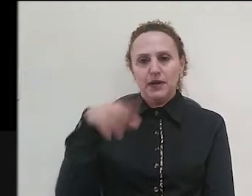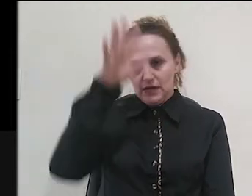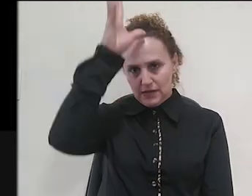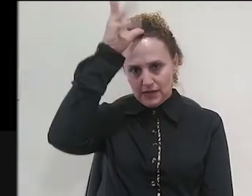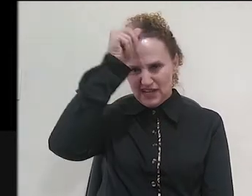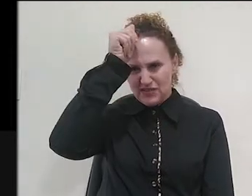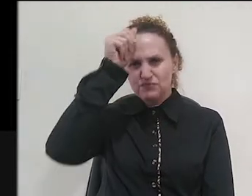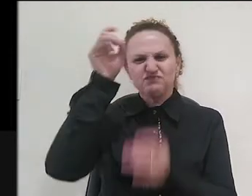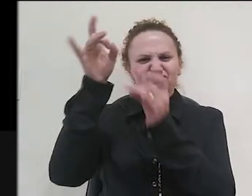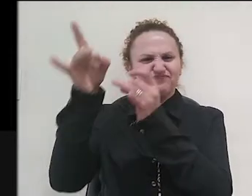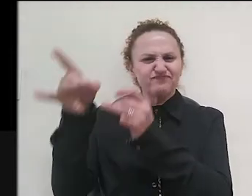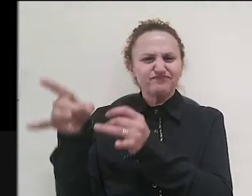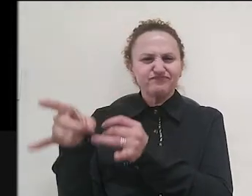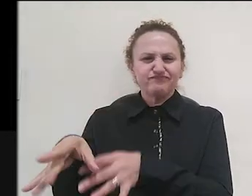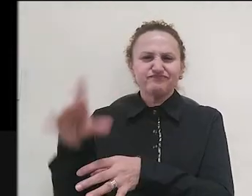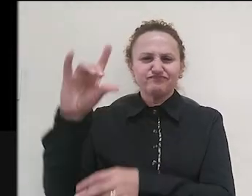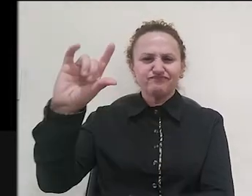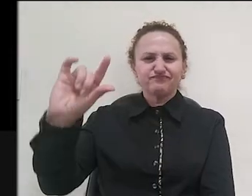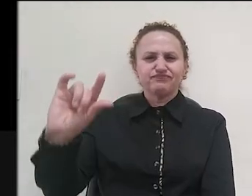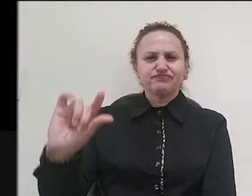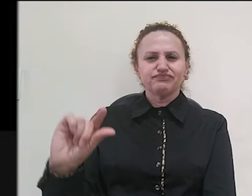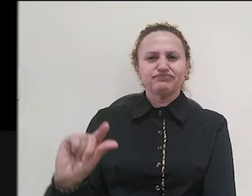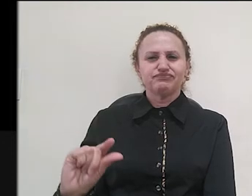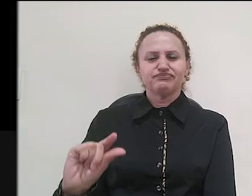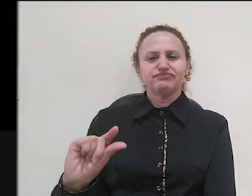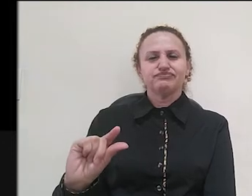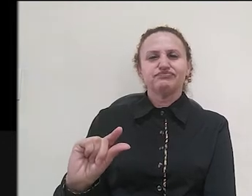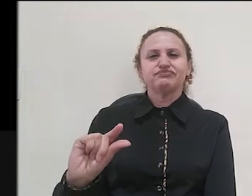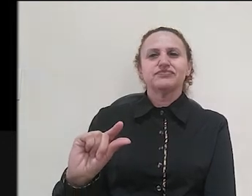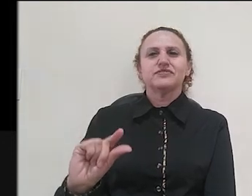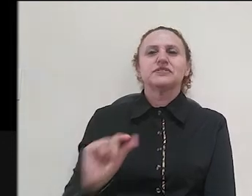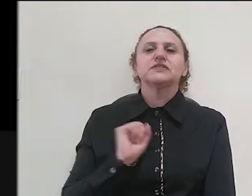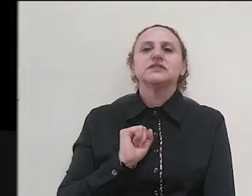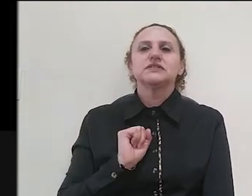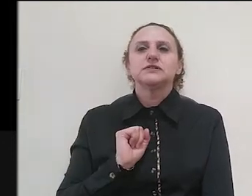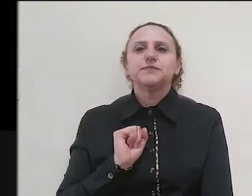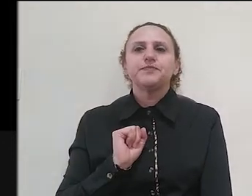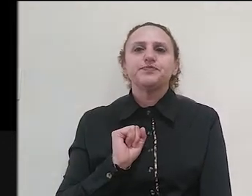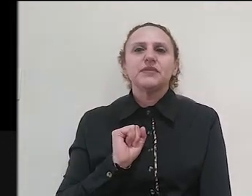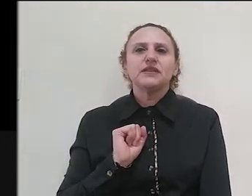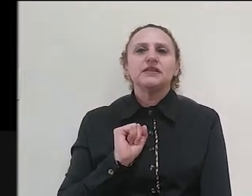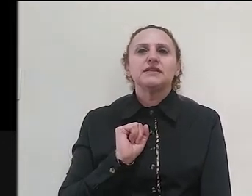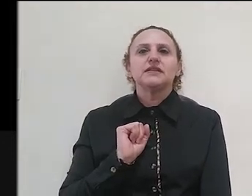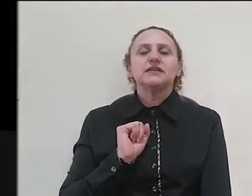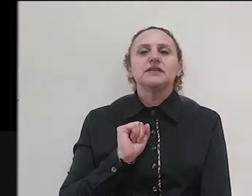gente tem essa época, a Idade Média, que vai até lá na frente,